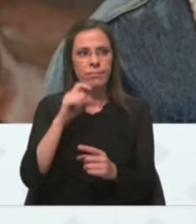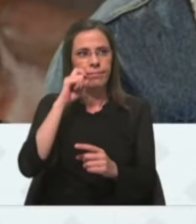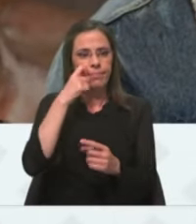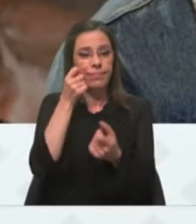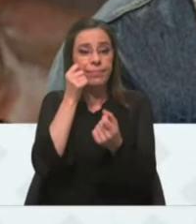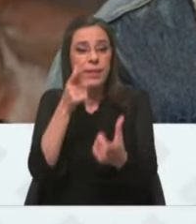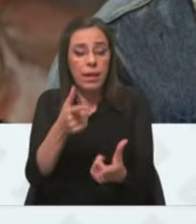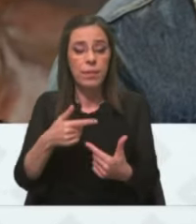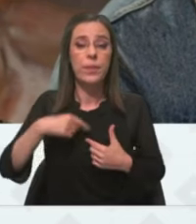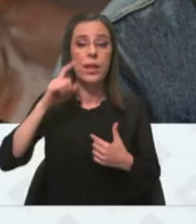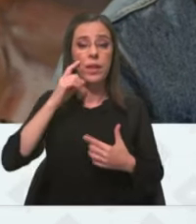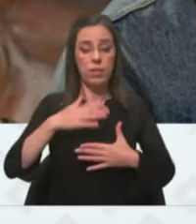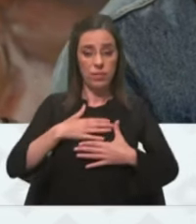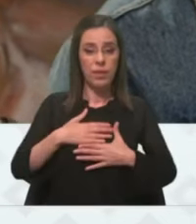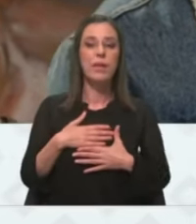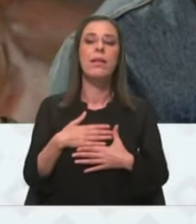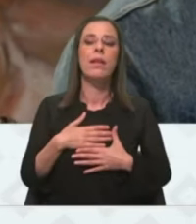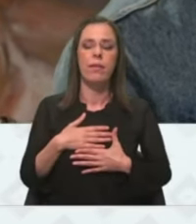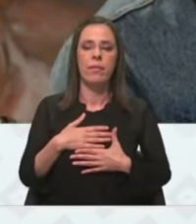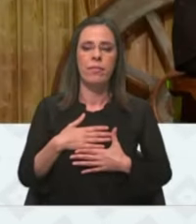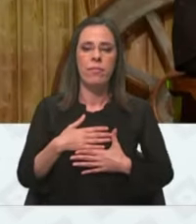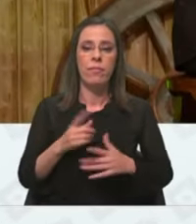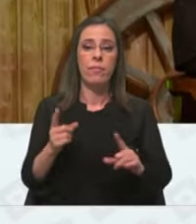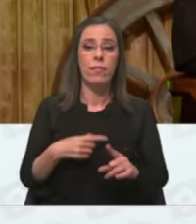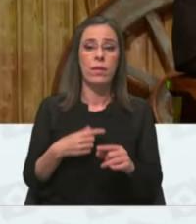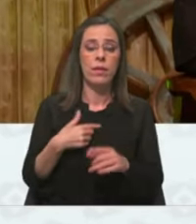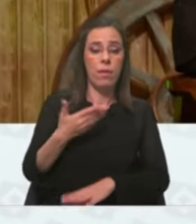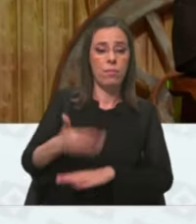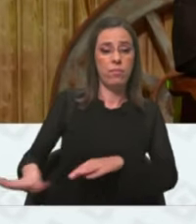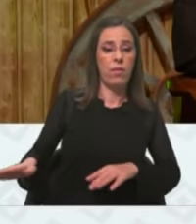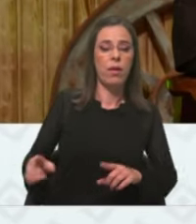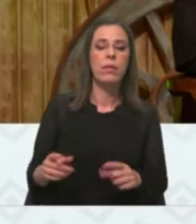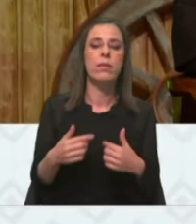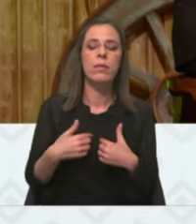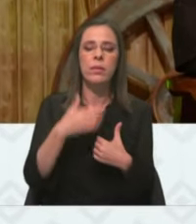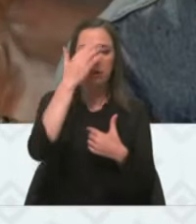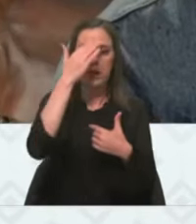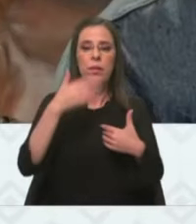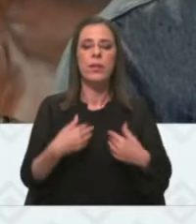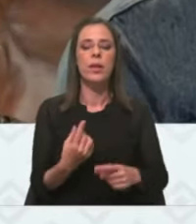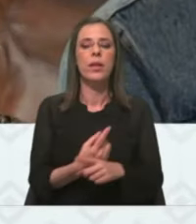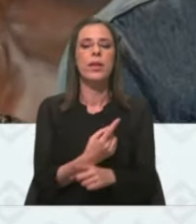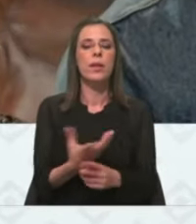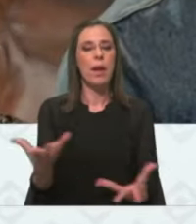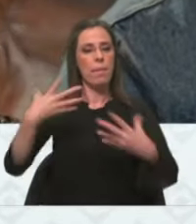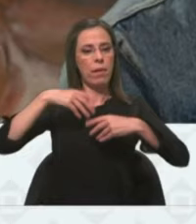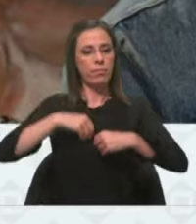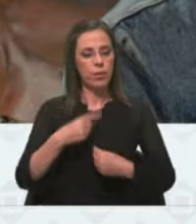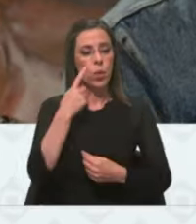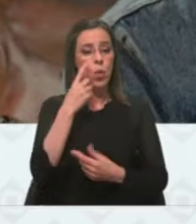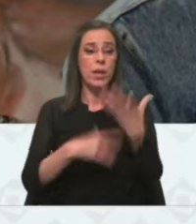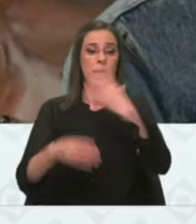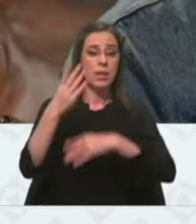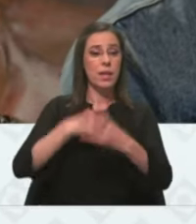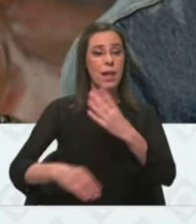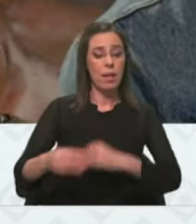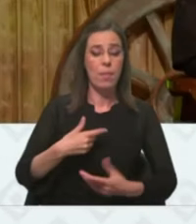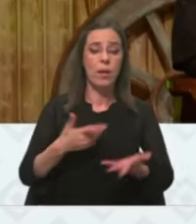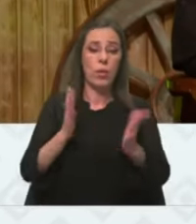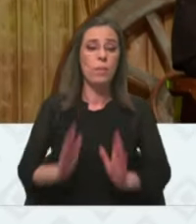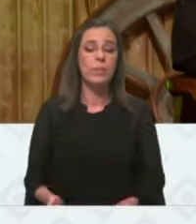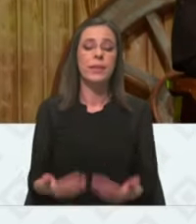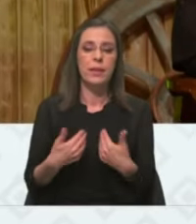tive que um bocadinho que defender a uma certa altura, porque senão ia ser posto fora da experiência quando eu achava que ainda tinha muito para absorver e muito conhecimento ainda para